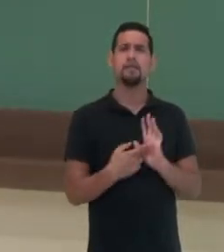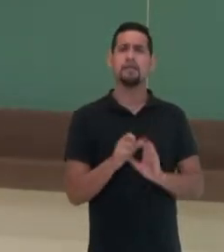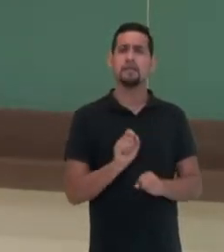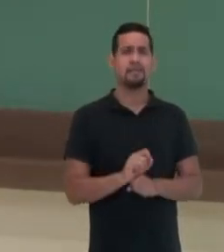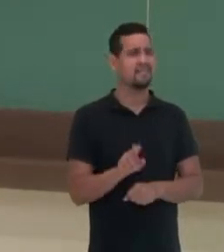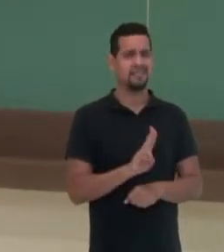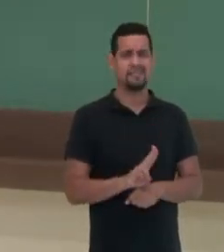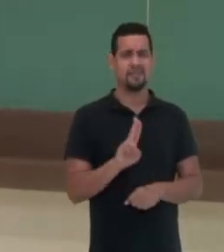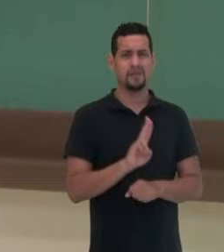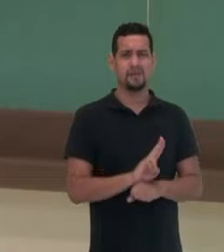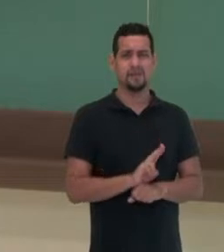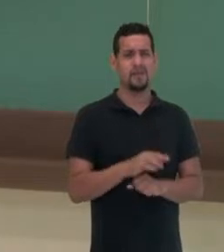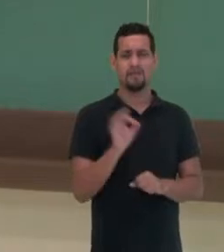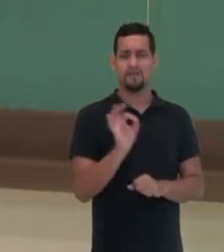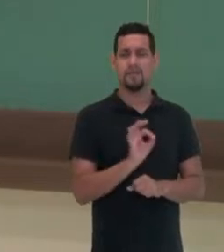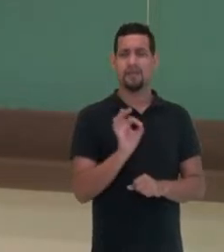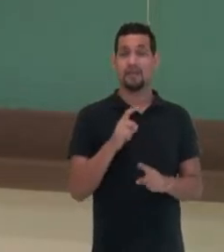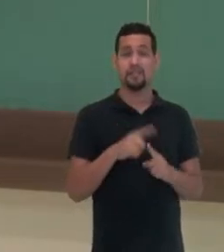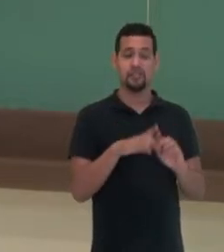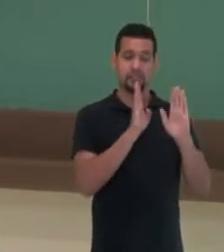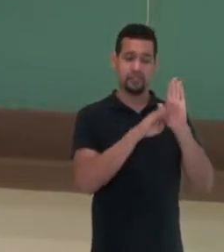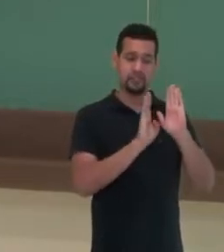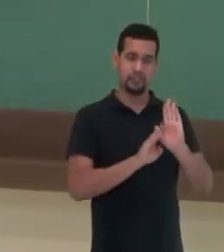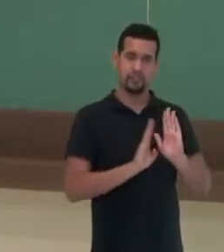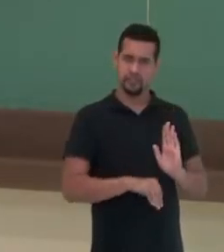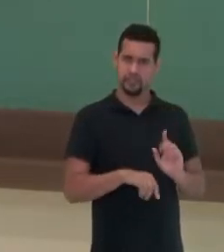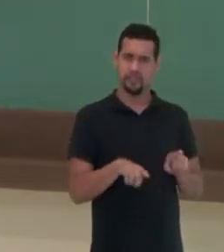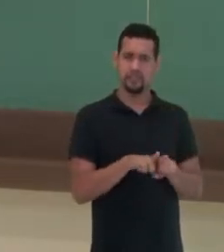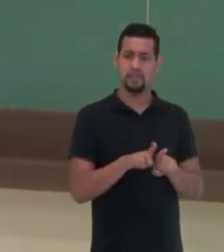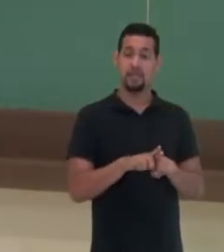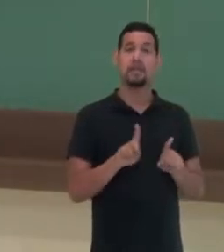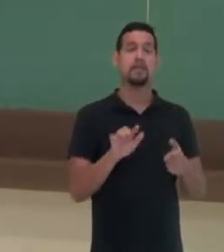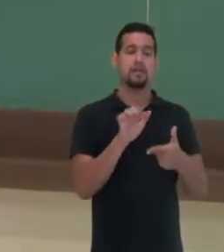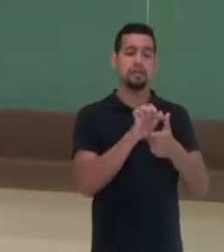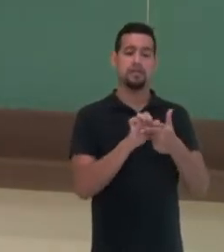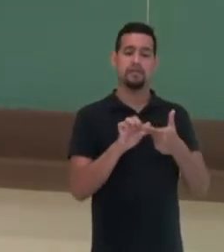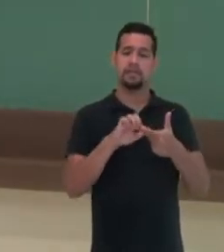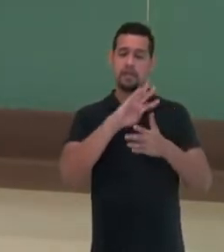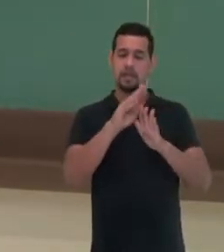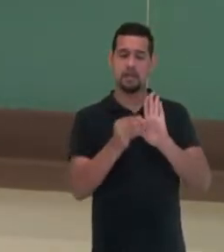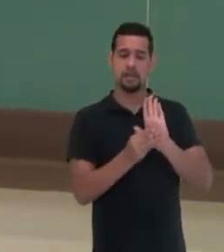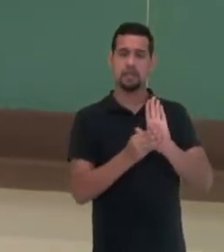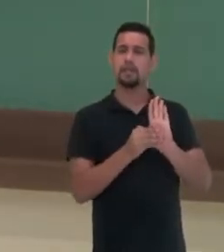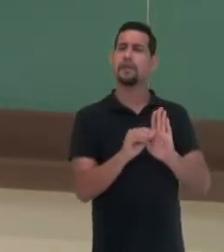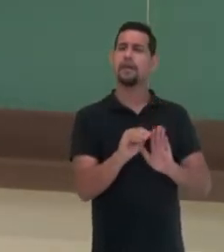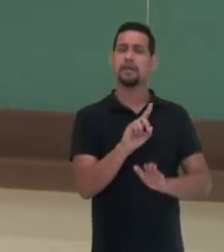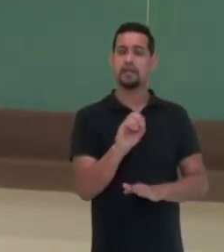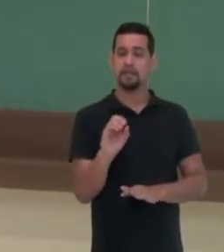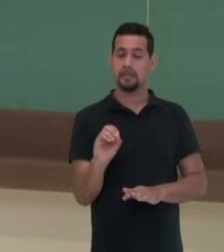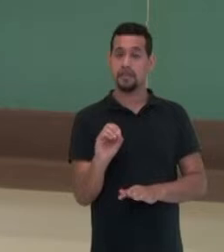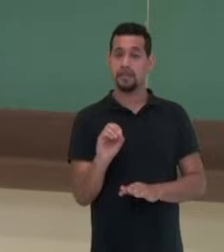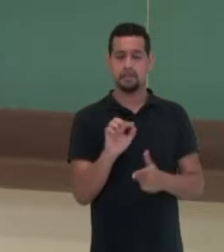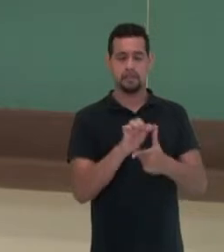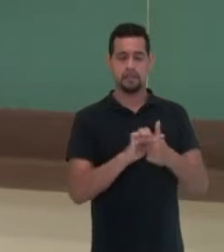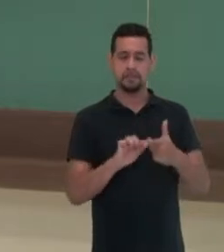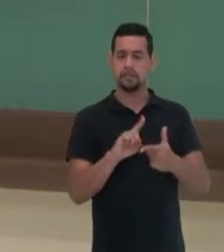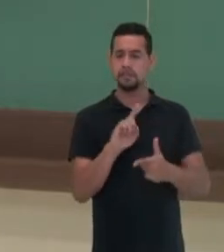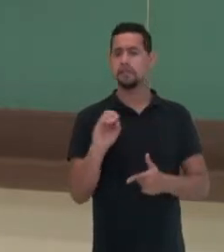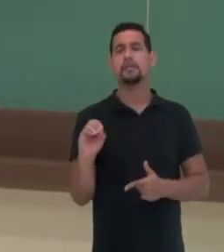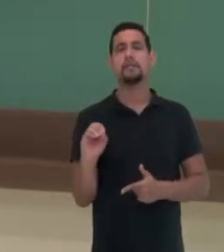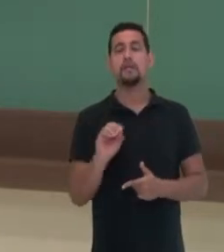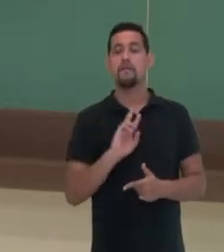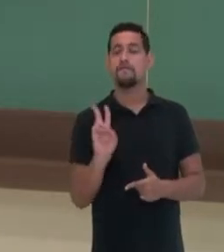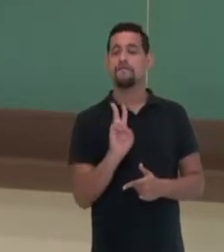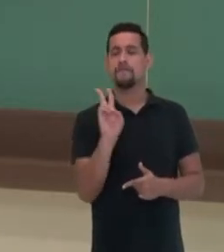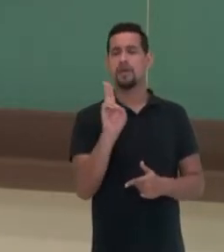o símbolo da porcentagem, a gente retira o símbolo e divide e acrescenta sobre 100, dividido por 100. Então o valor